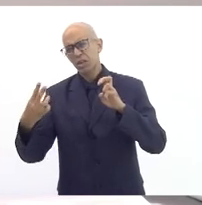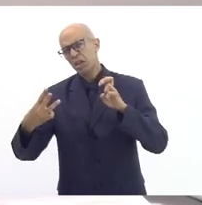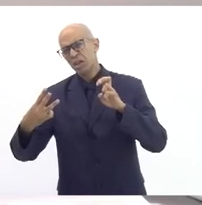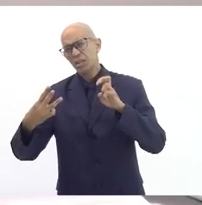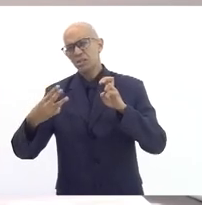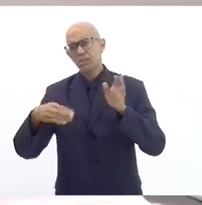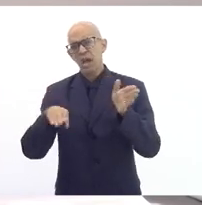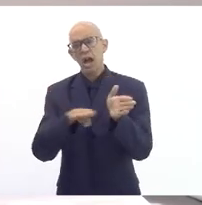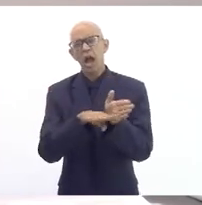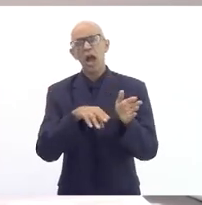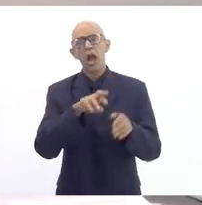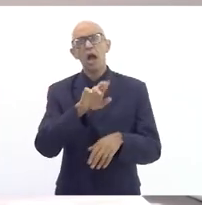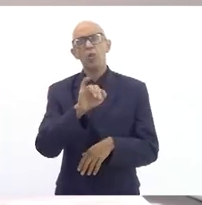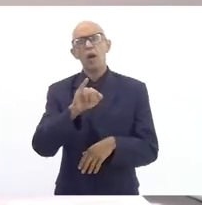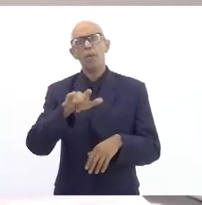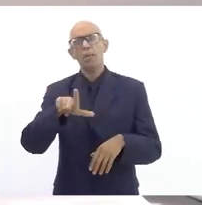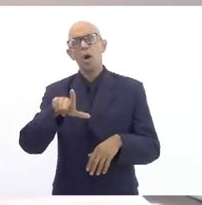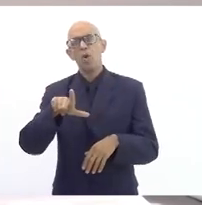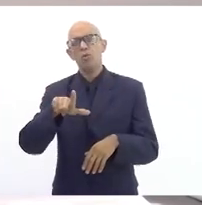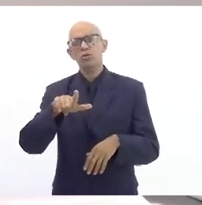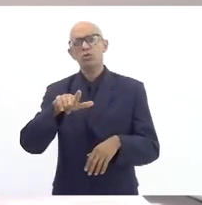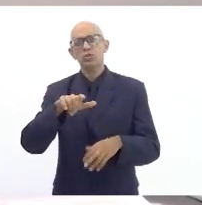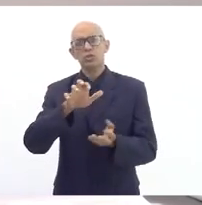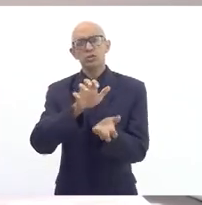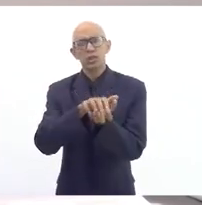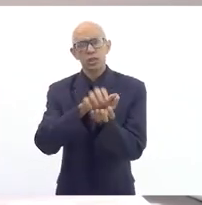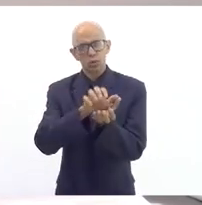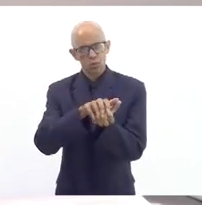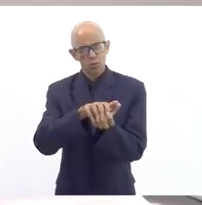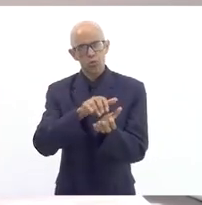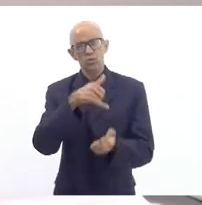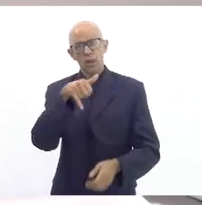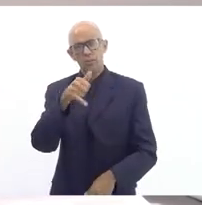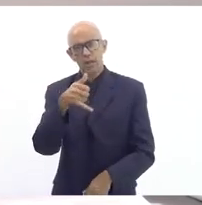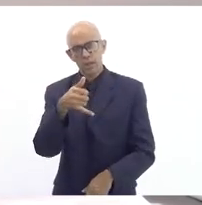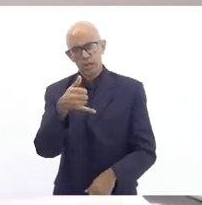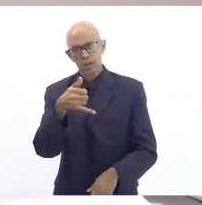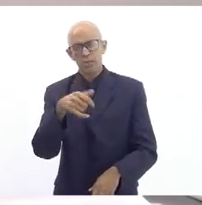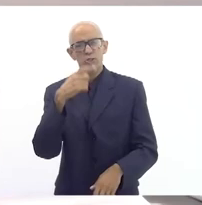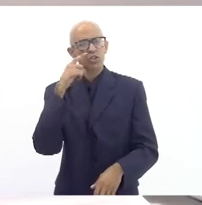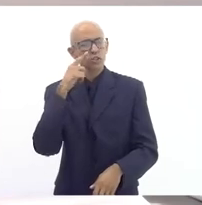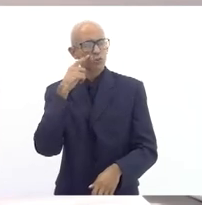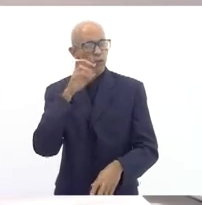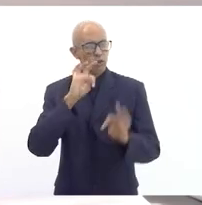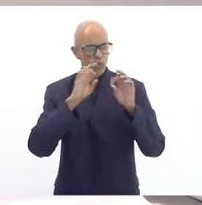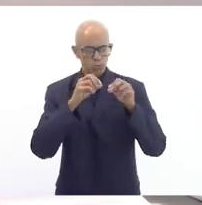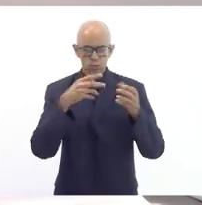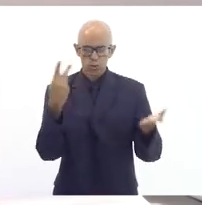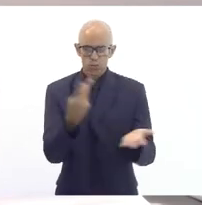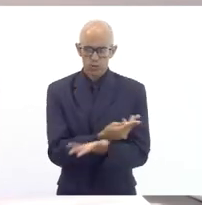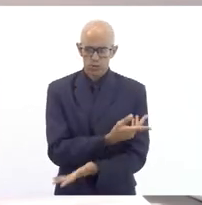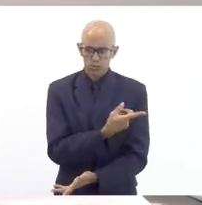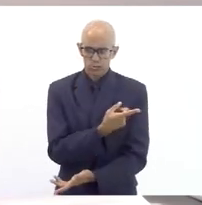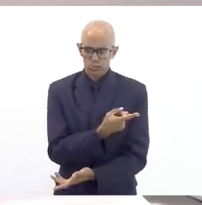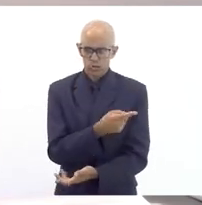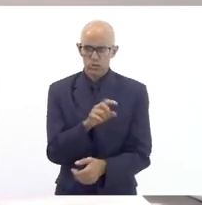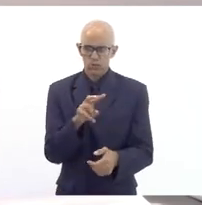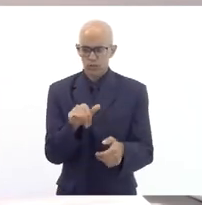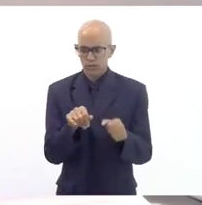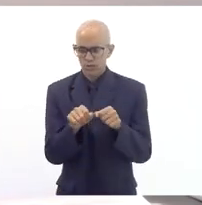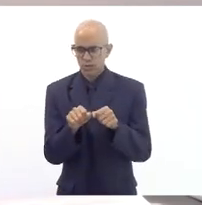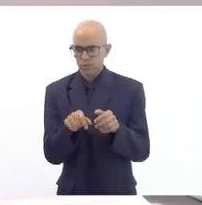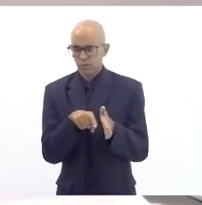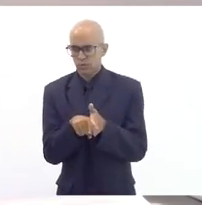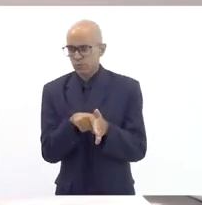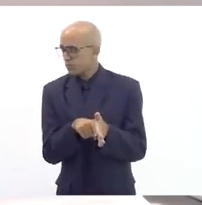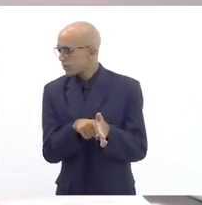de Gramacho, ramal de Belfor Roxo, para ver de perto a questão dos dormentes, das estações. Vamos fazer uma inspeção. Você já ficou